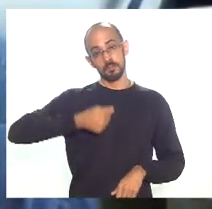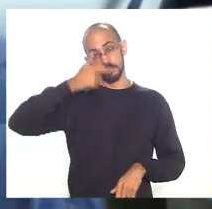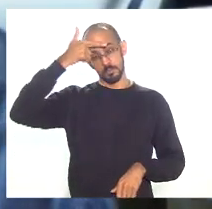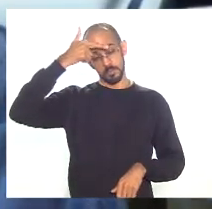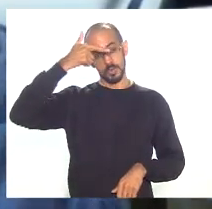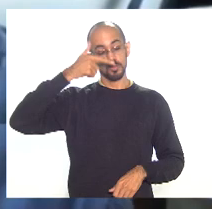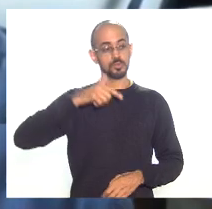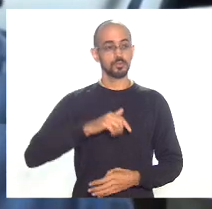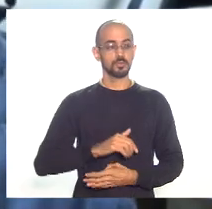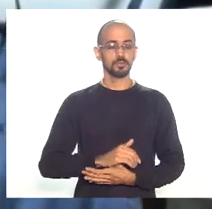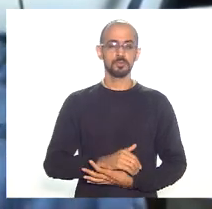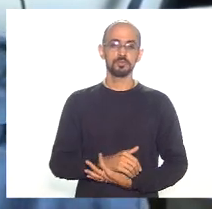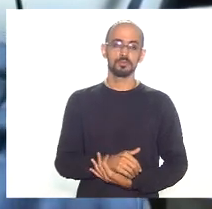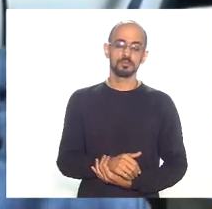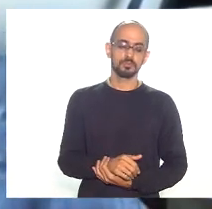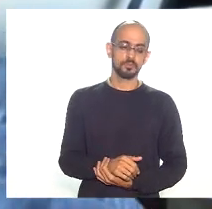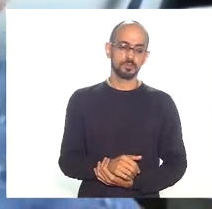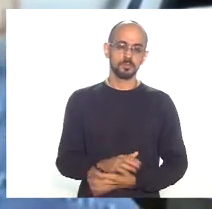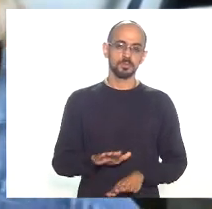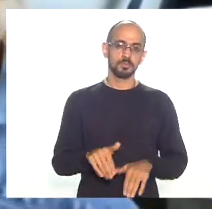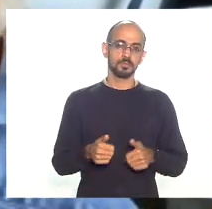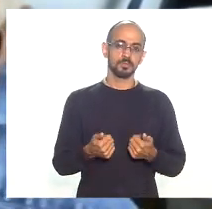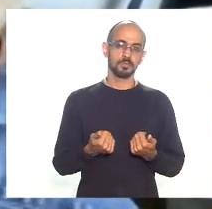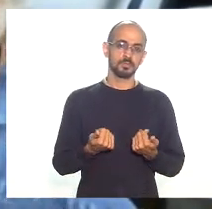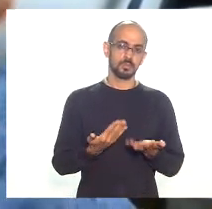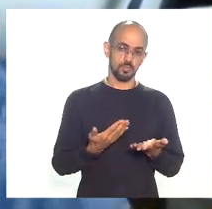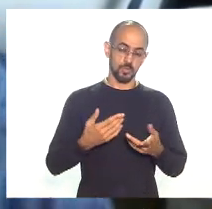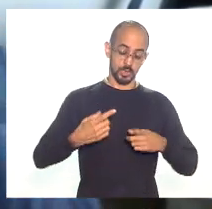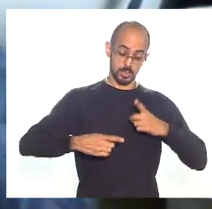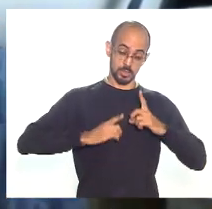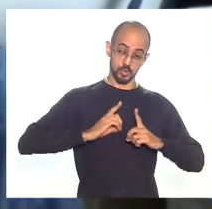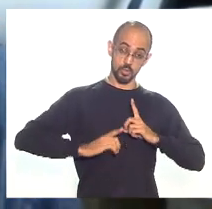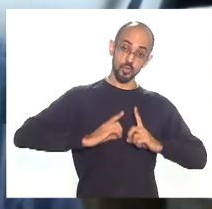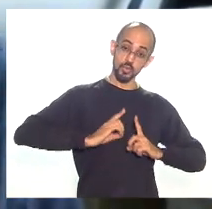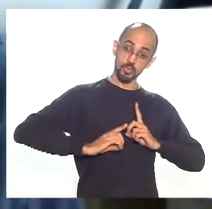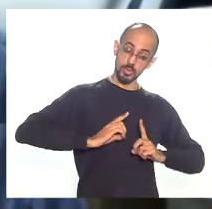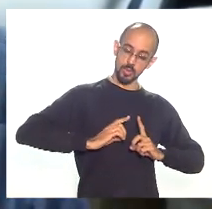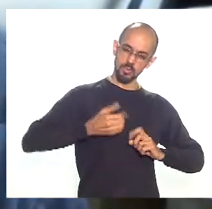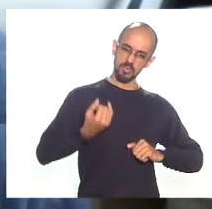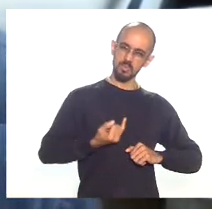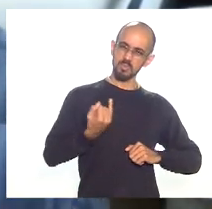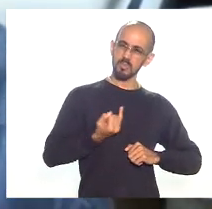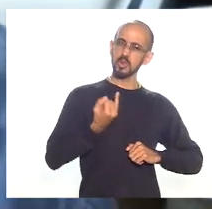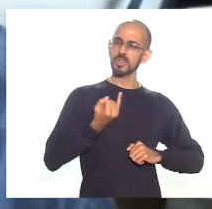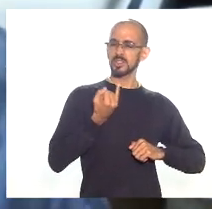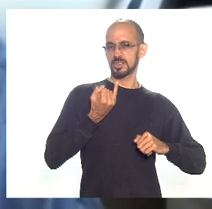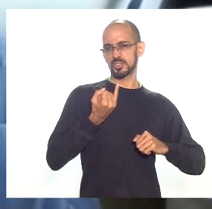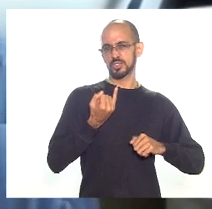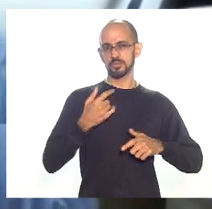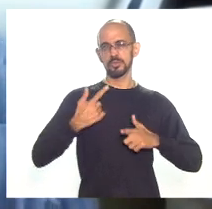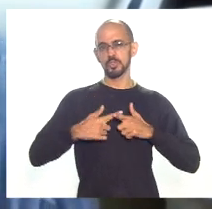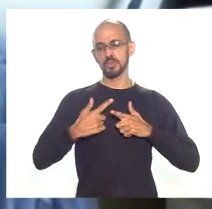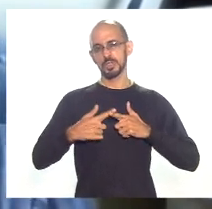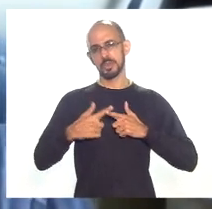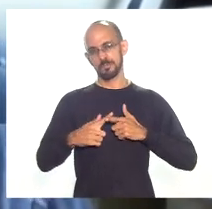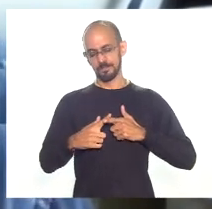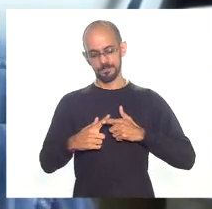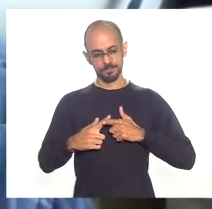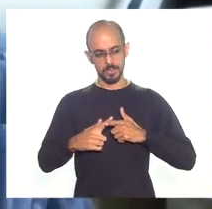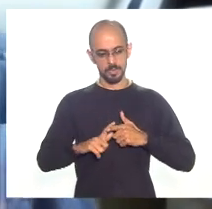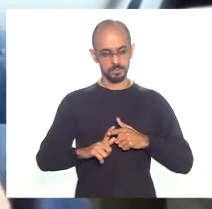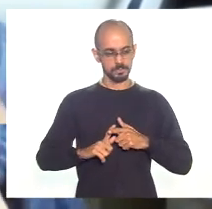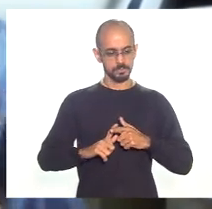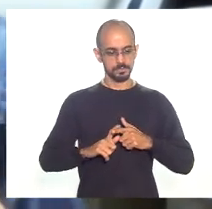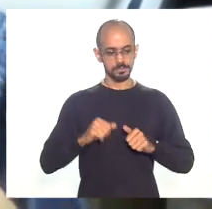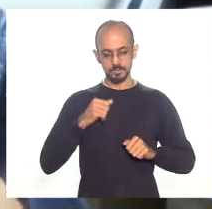e esta discussão é importantíssima deputada Lucina porque